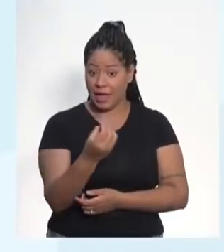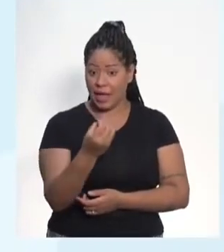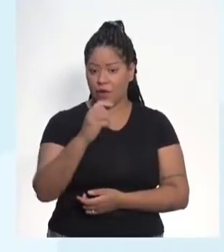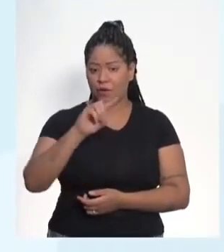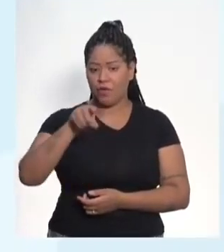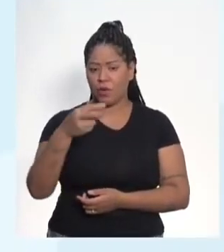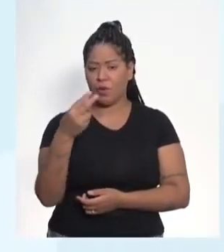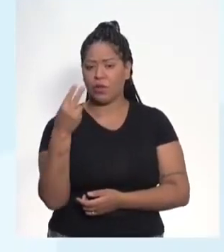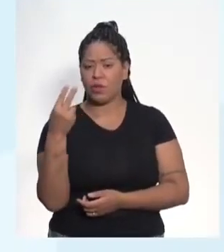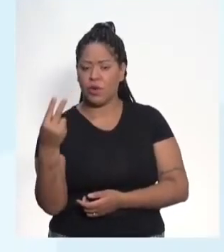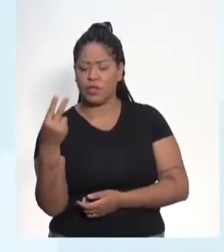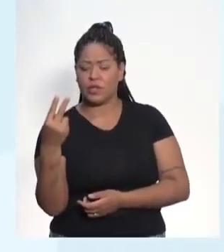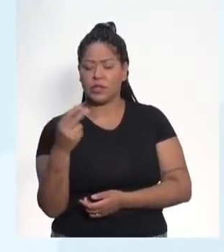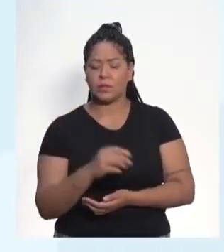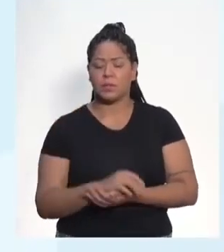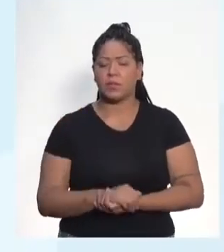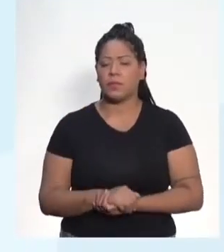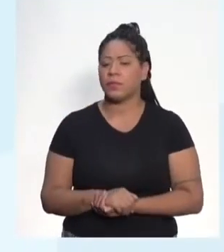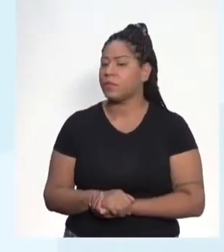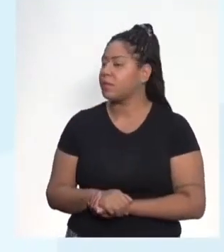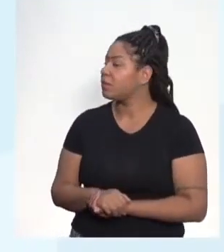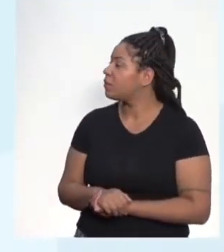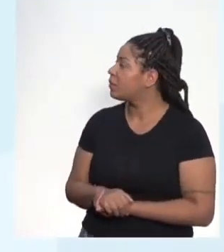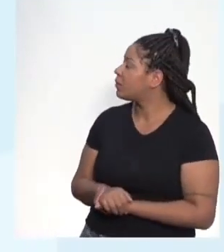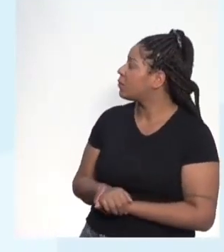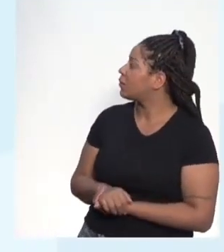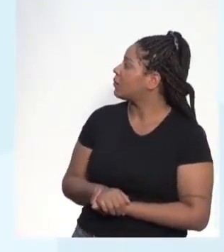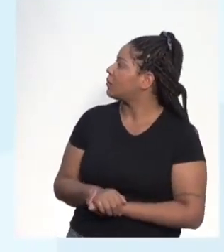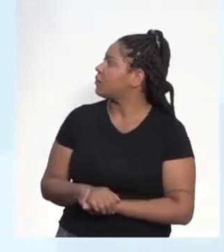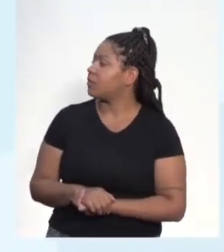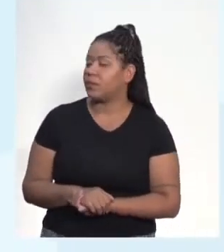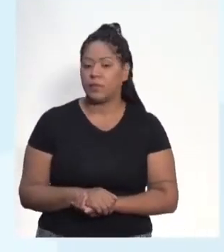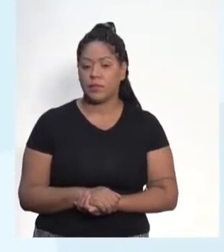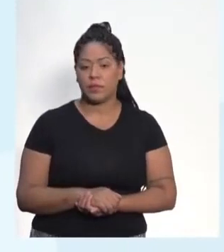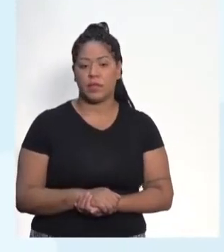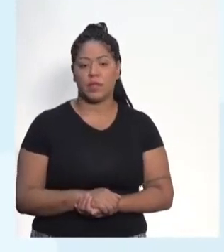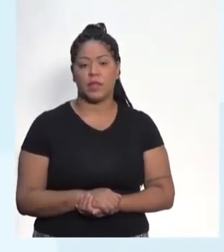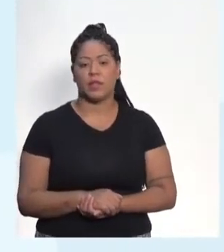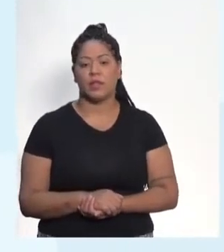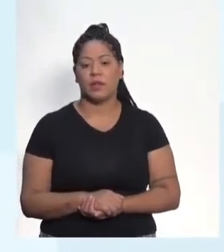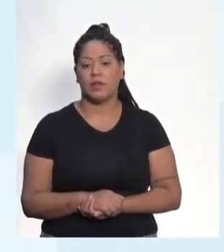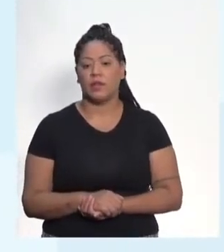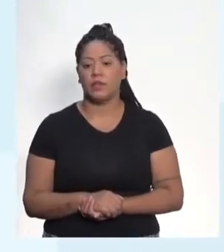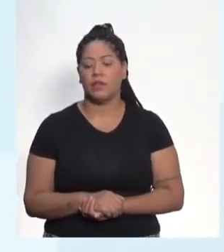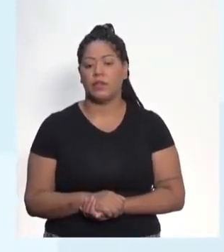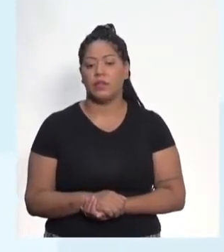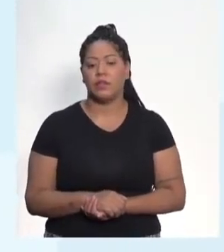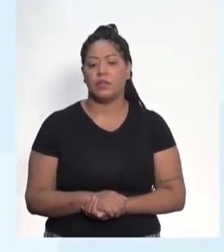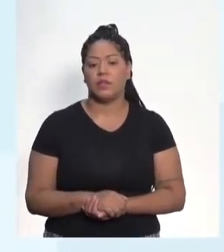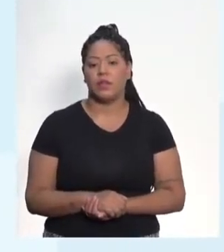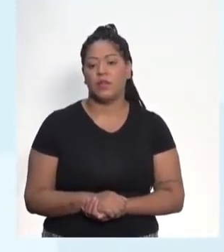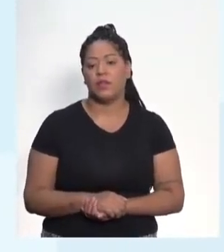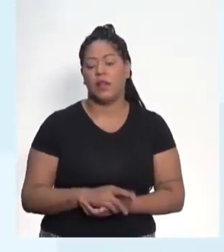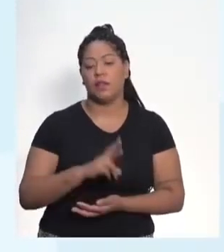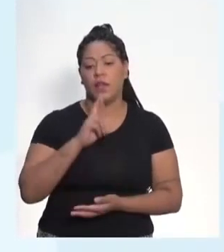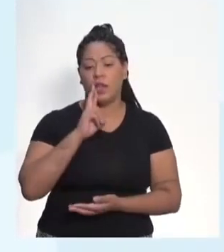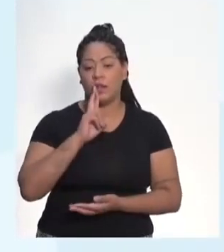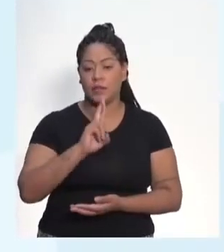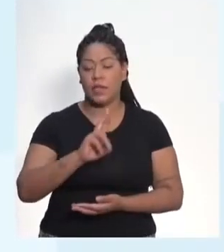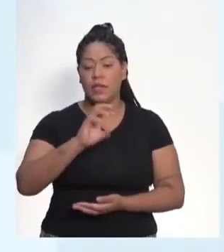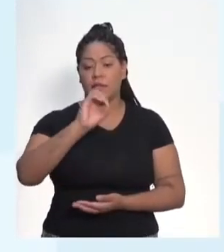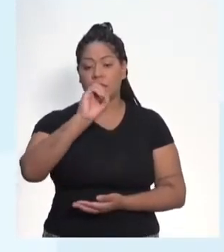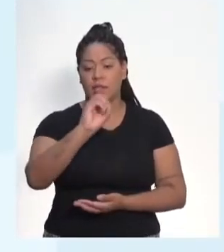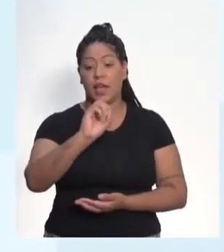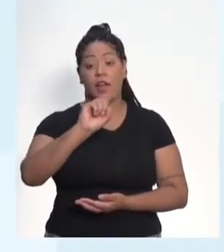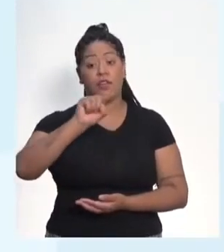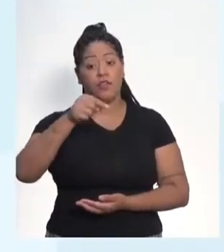8 para 10, faltam 2, baixa o 0, 5 vezes 4, 20, para 20 nada, certo? Famoso método